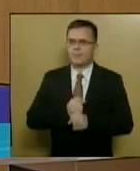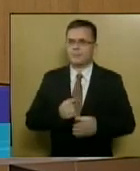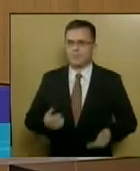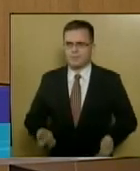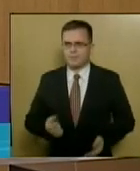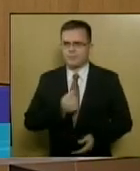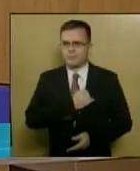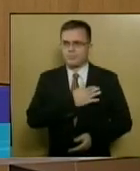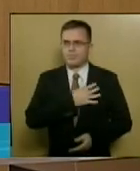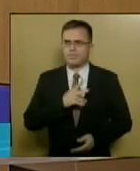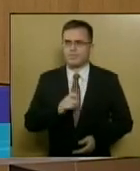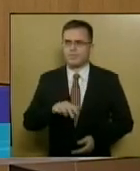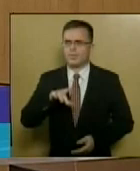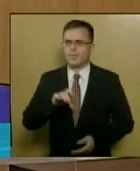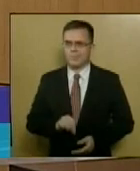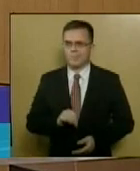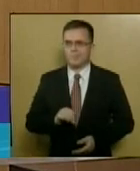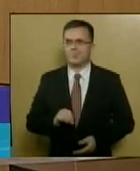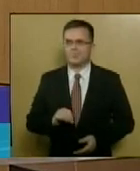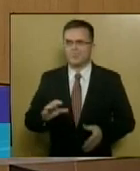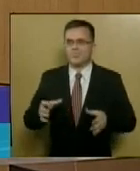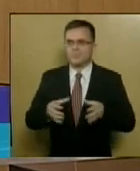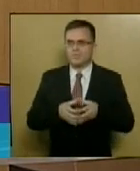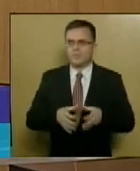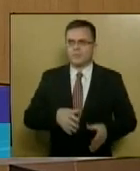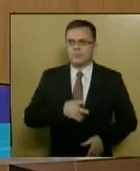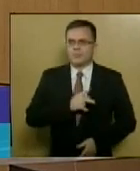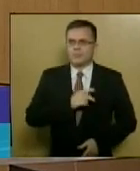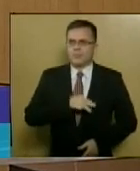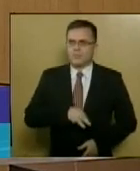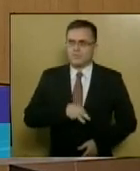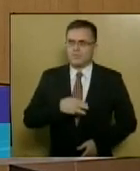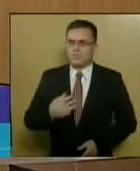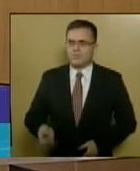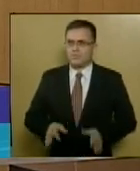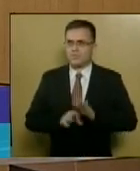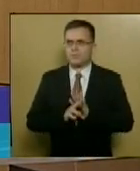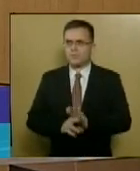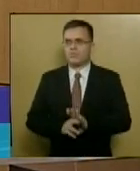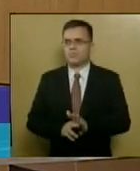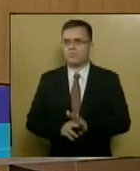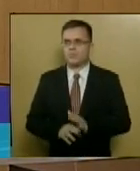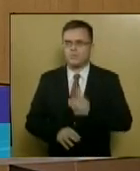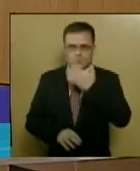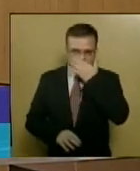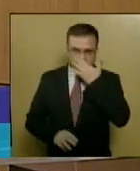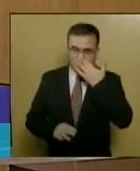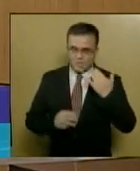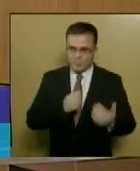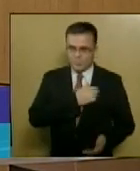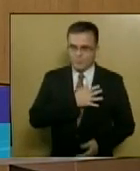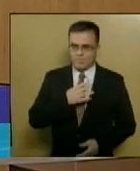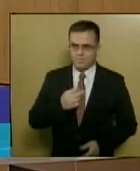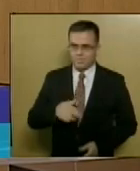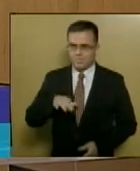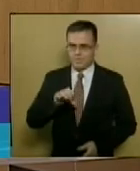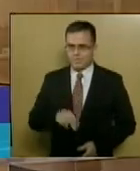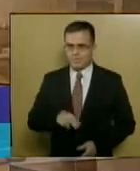coronel Paulo César Góes Paiva, da minha querida Polícia Militar, representante do comandante-geral, senhor coronel Marconi,